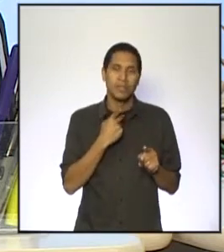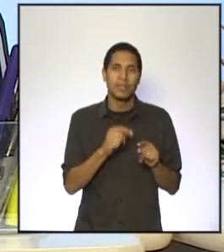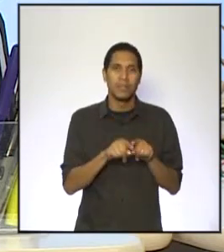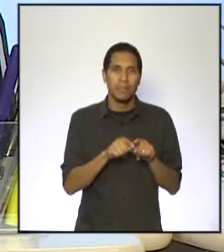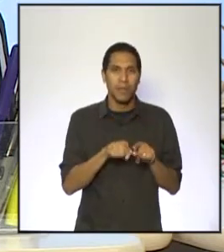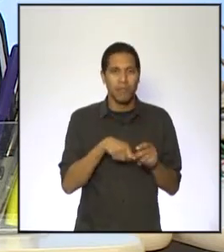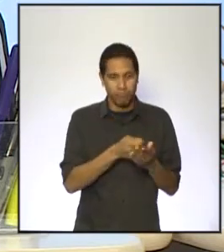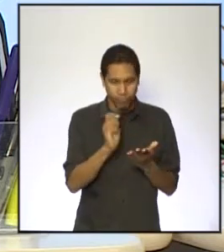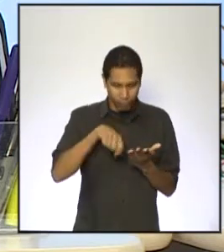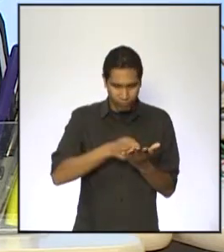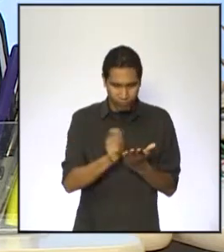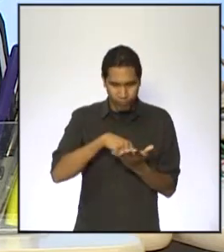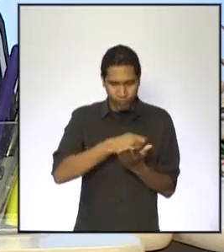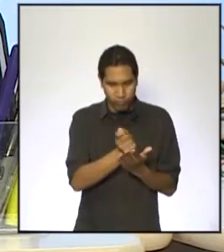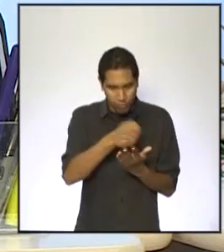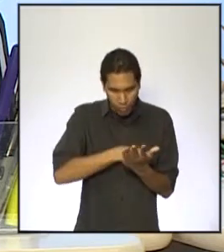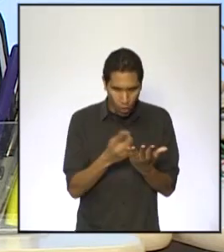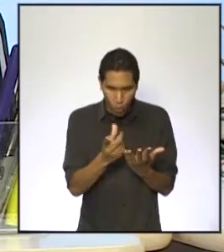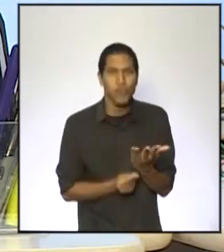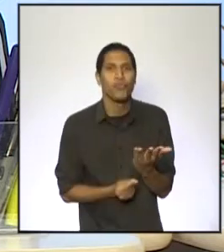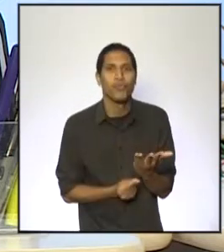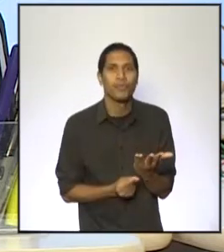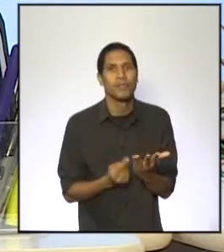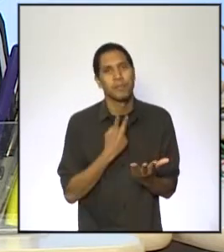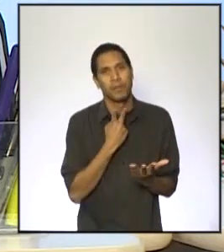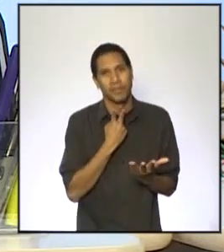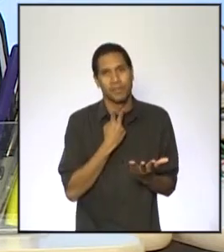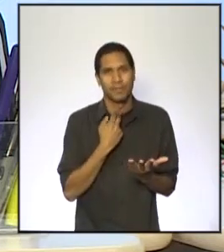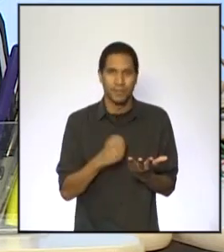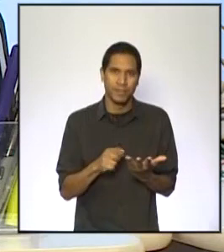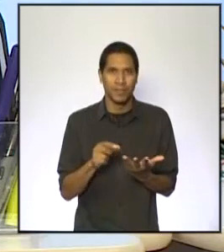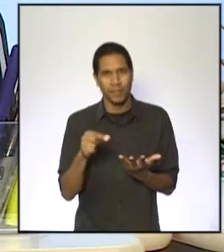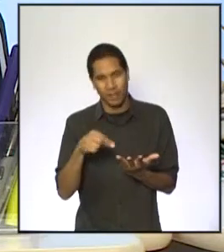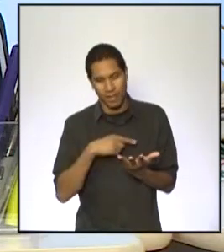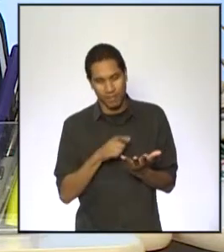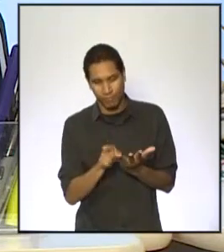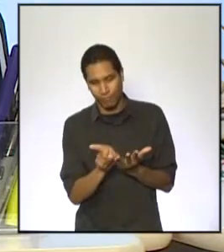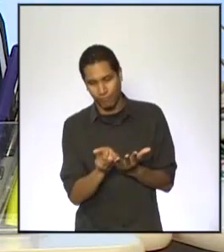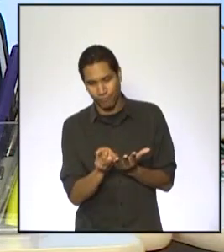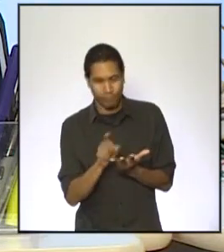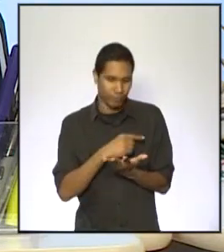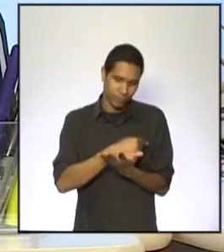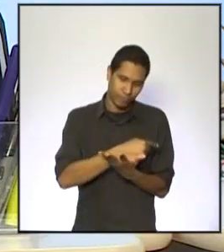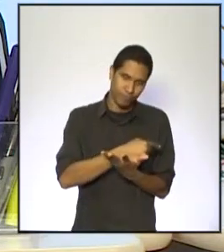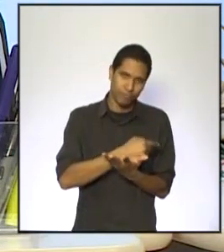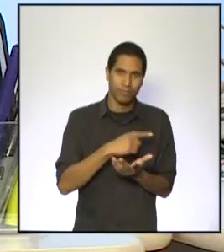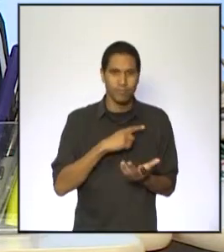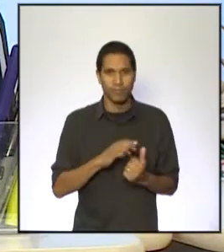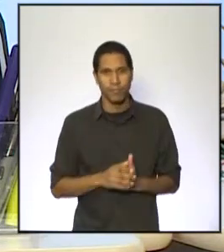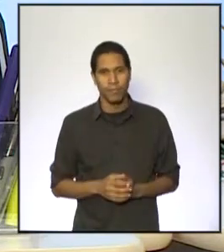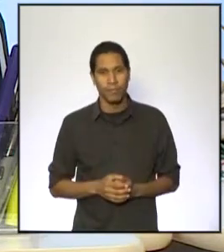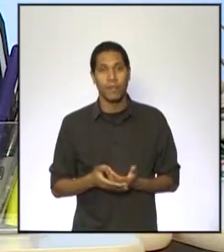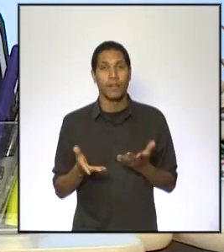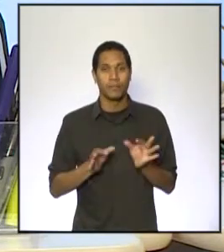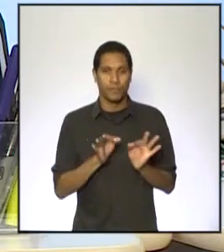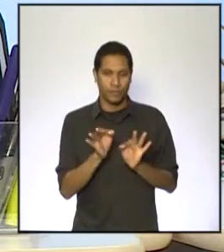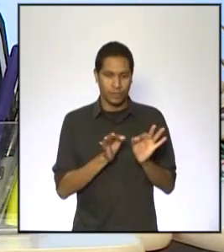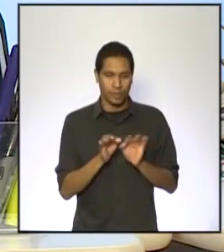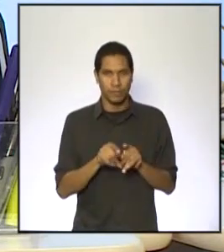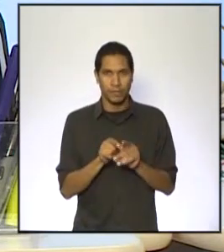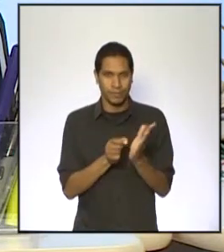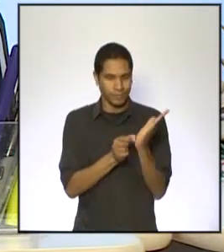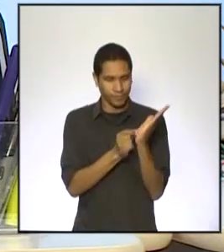essa passagem dos barbantes, tá? E aí, então, o que eu vou fazer agora? Eu vou puxar um pouquinho para